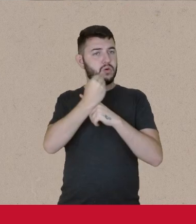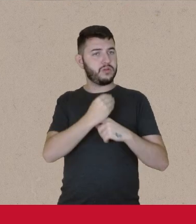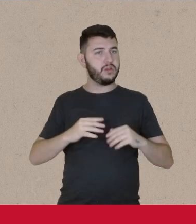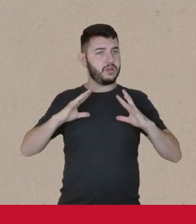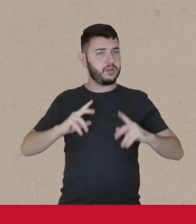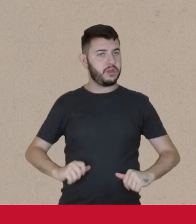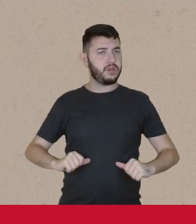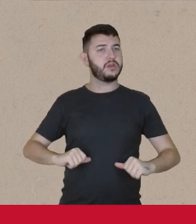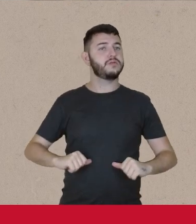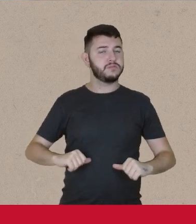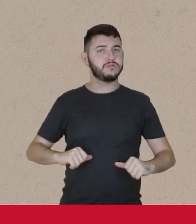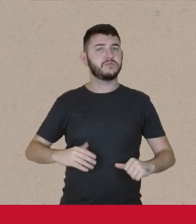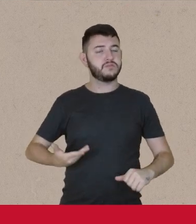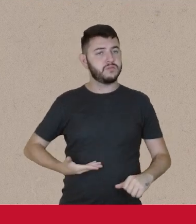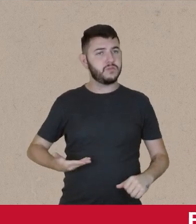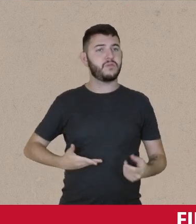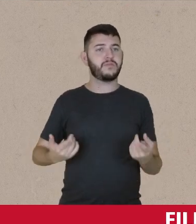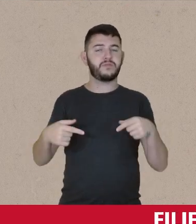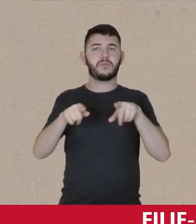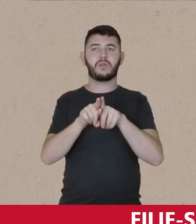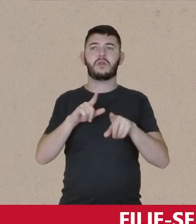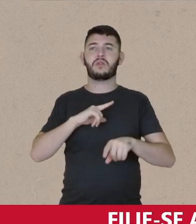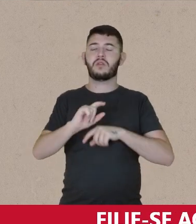rede pública, assim como é feito com